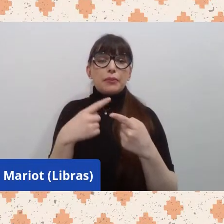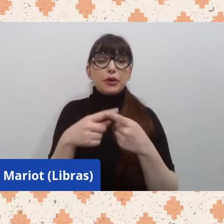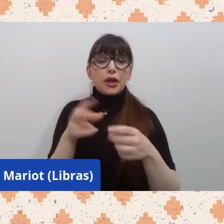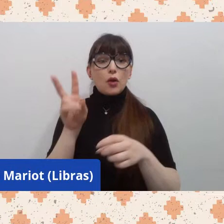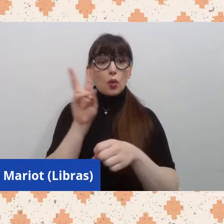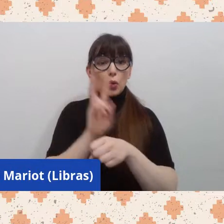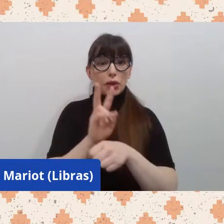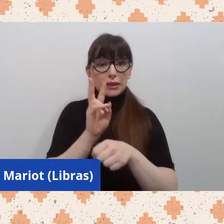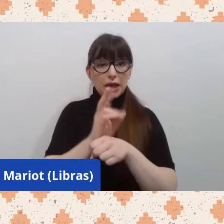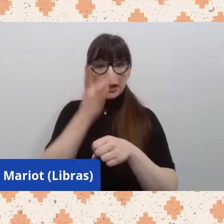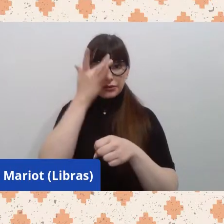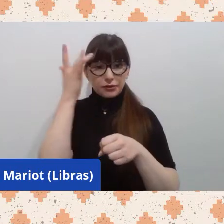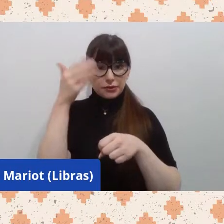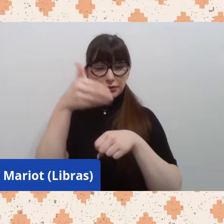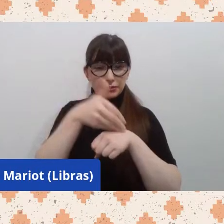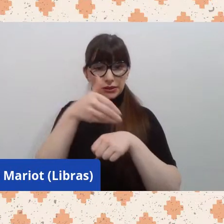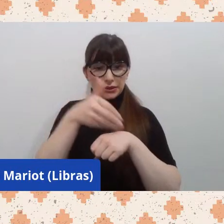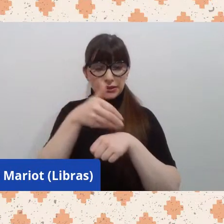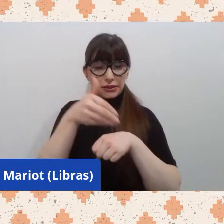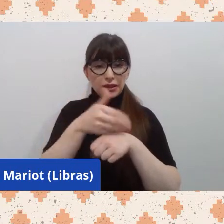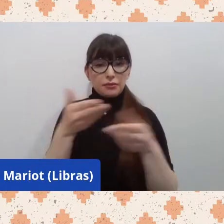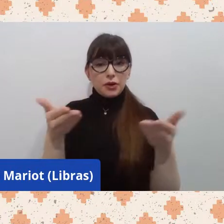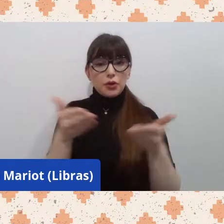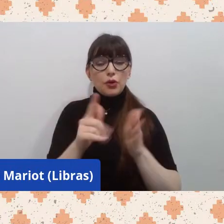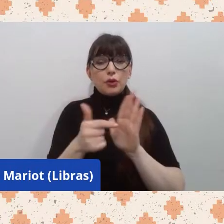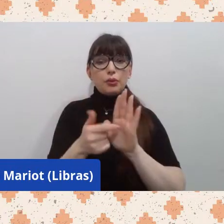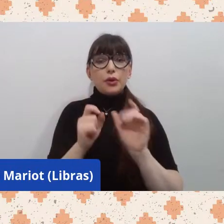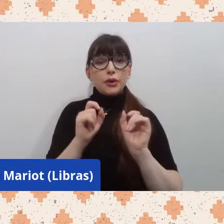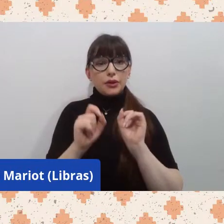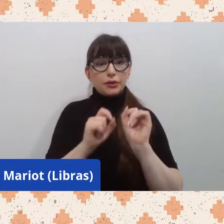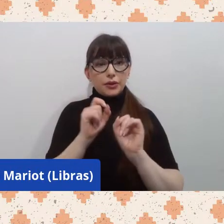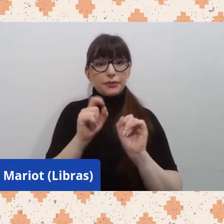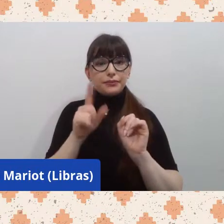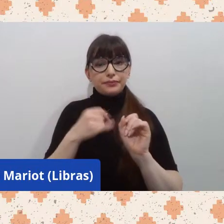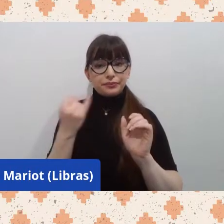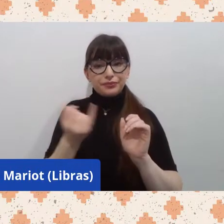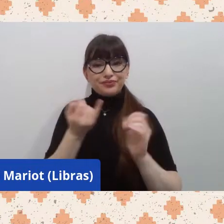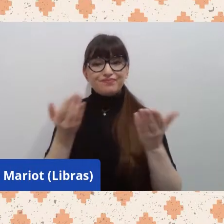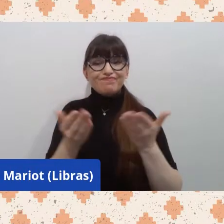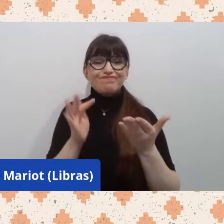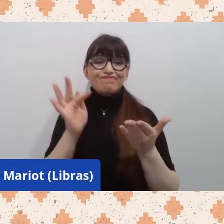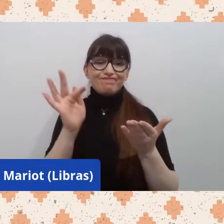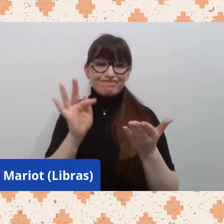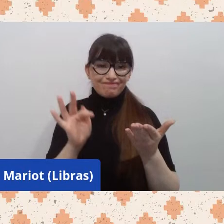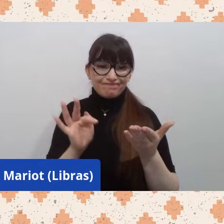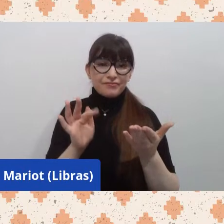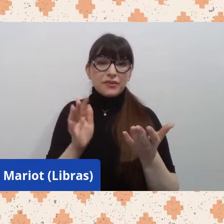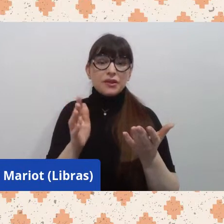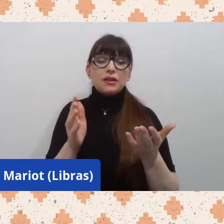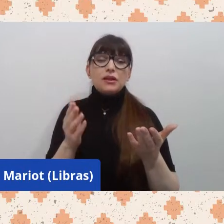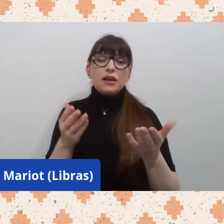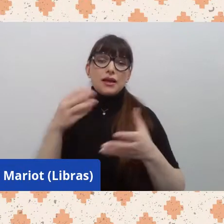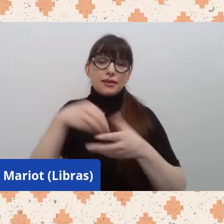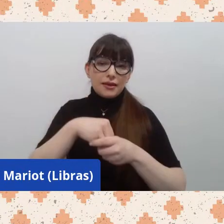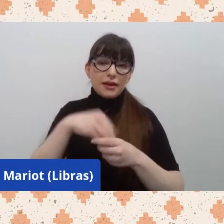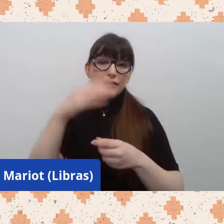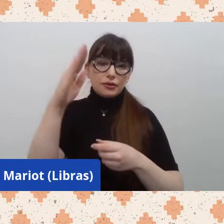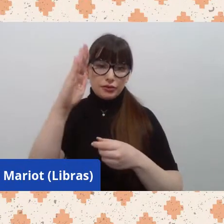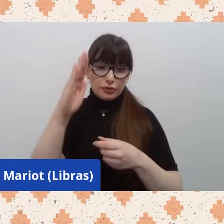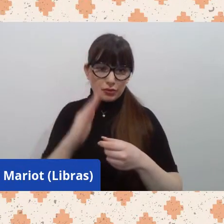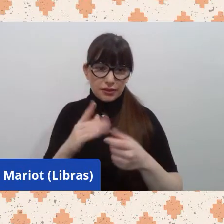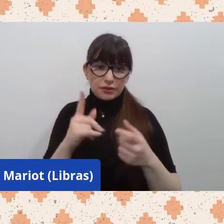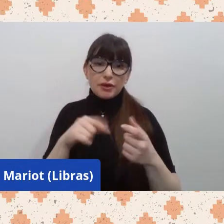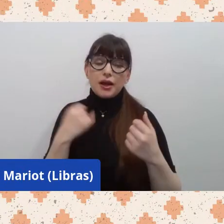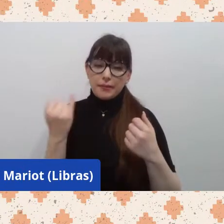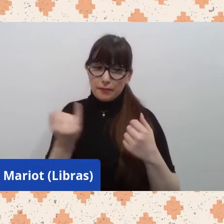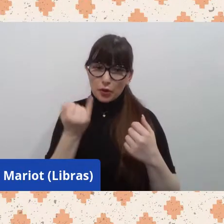participantes, ela emerge hoje como uma questão fundamental no Brasil. Como todos devem estar acompanhando,